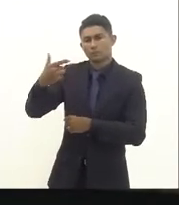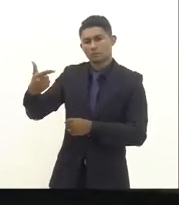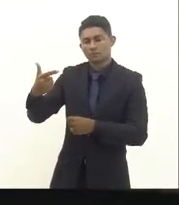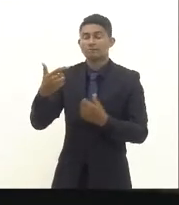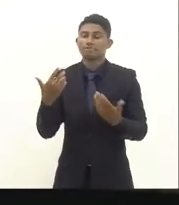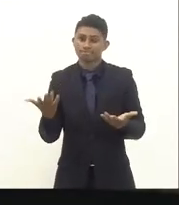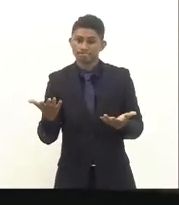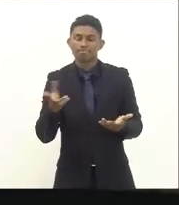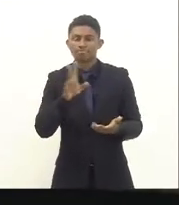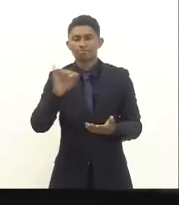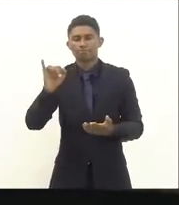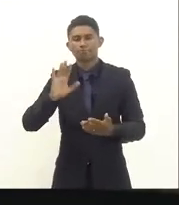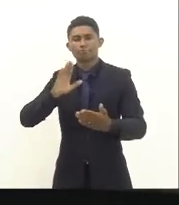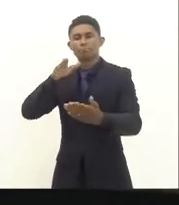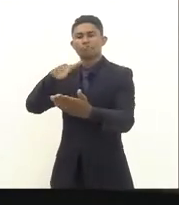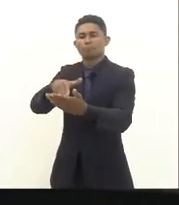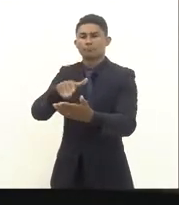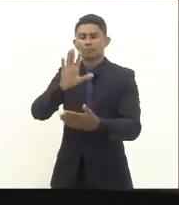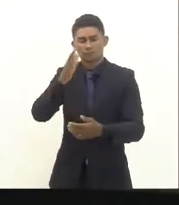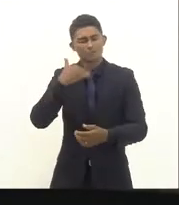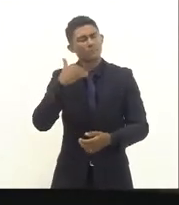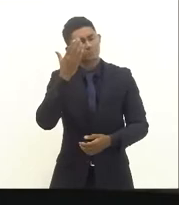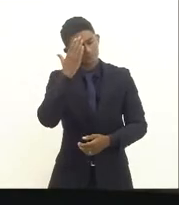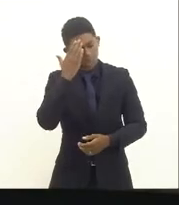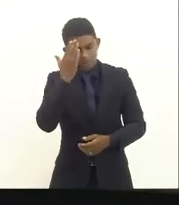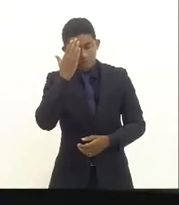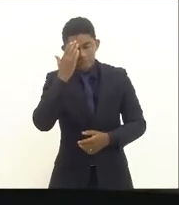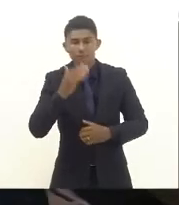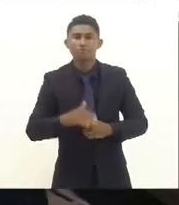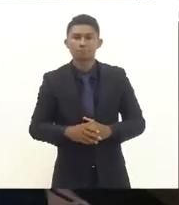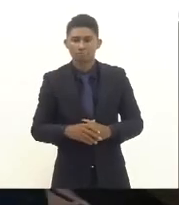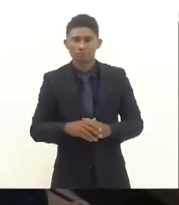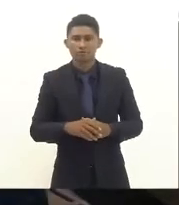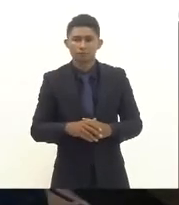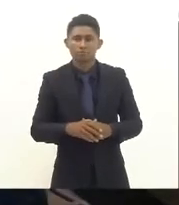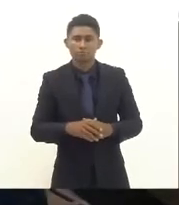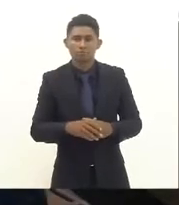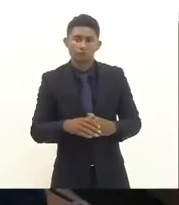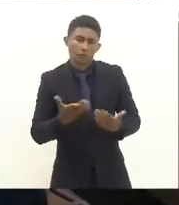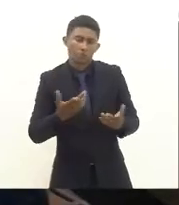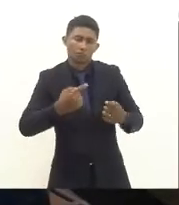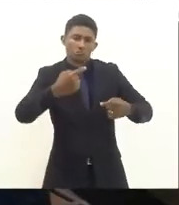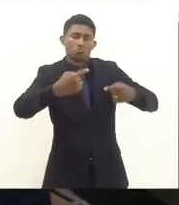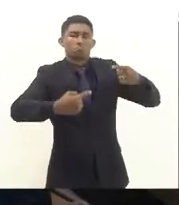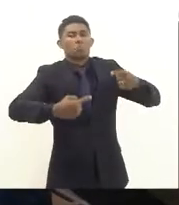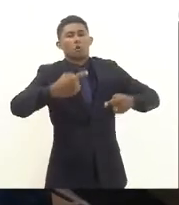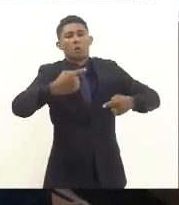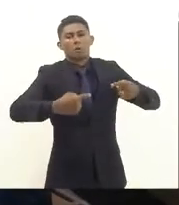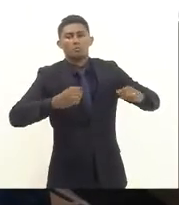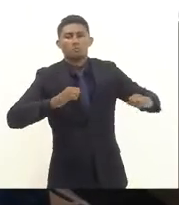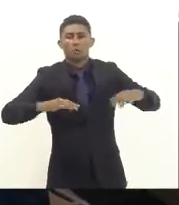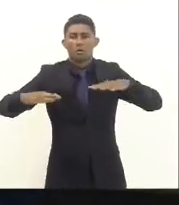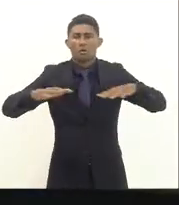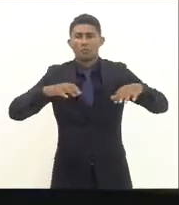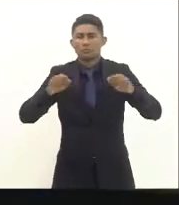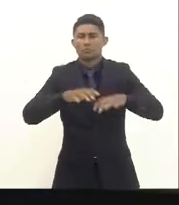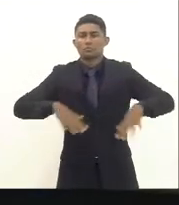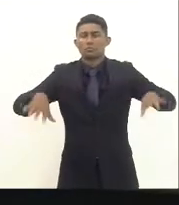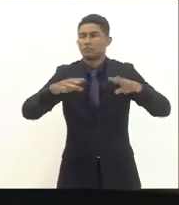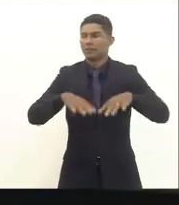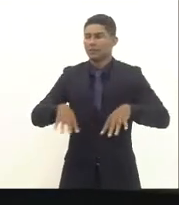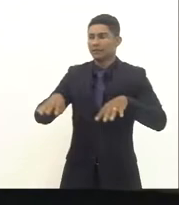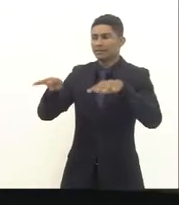2032 vai mas eu entendo que é um movimento político para impressionar